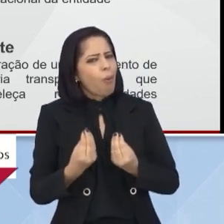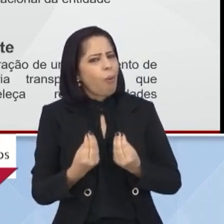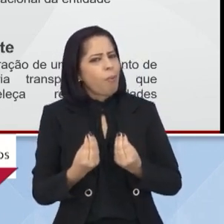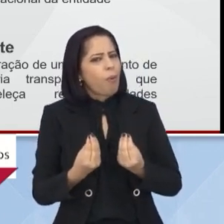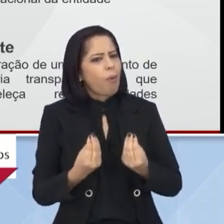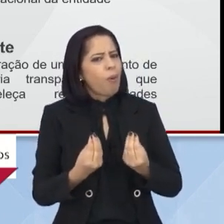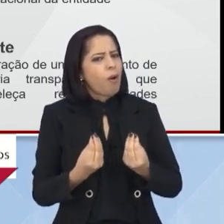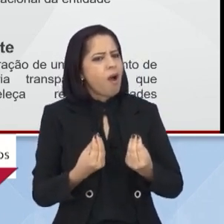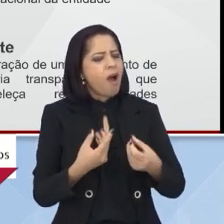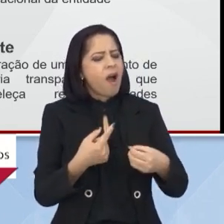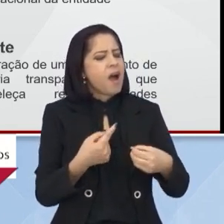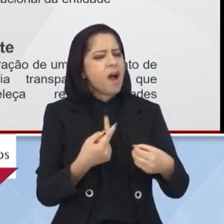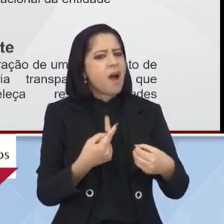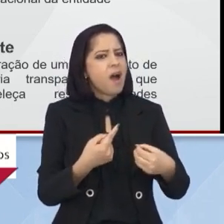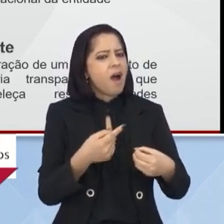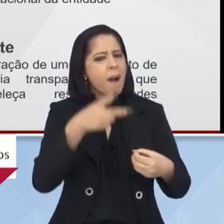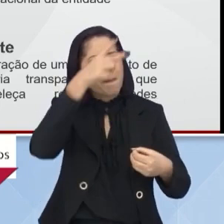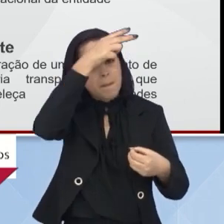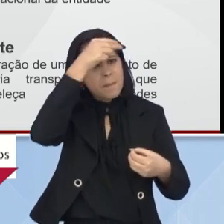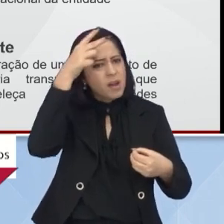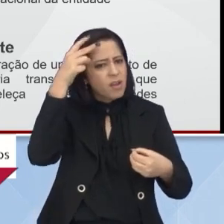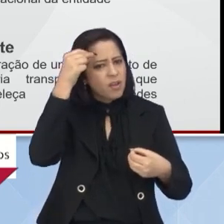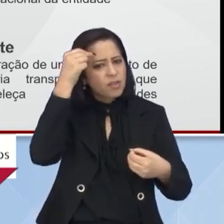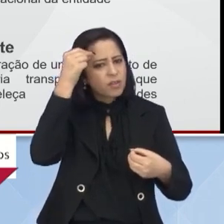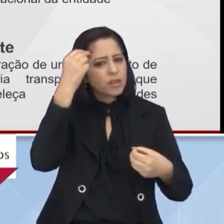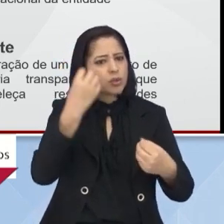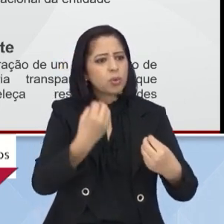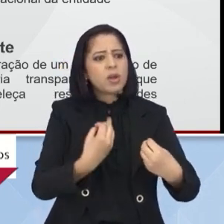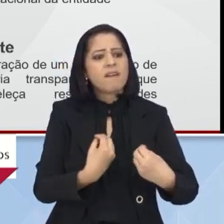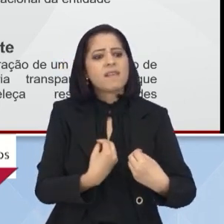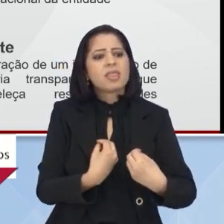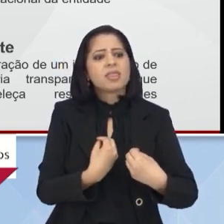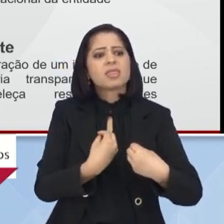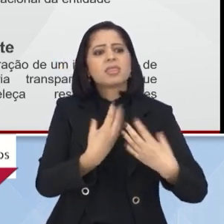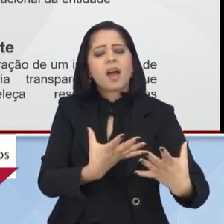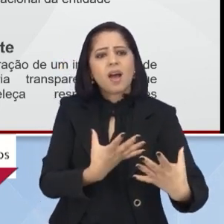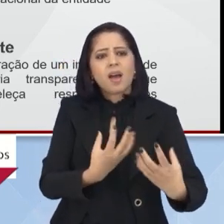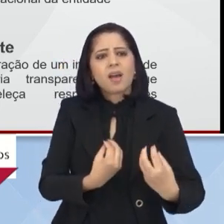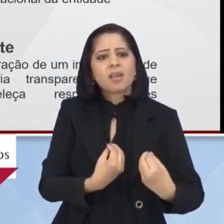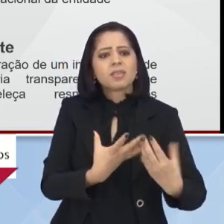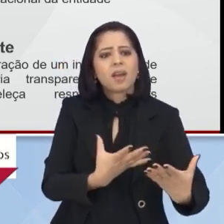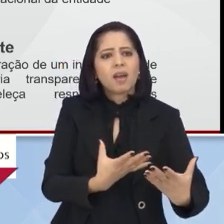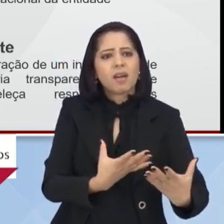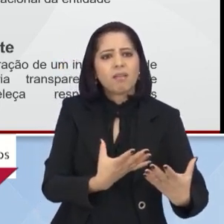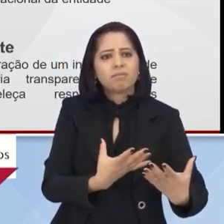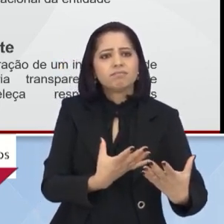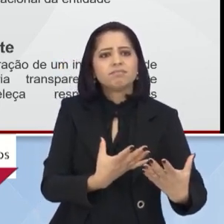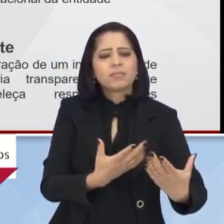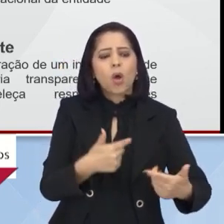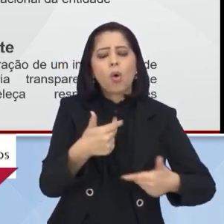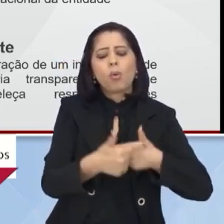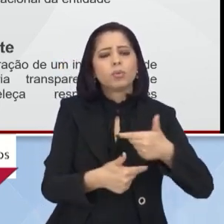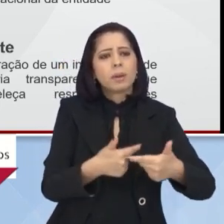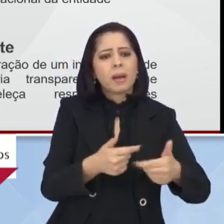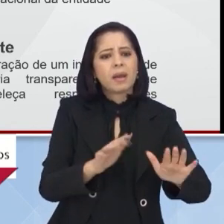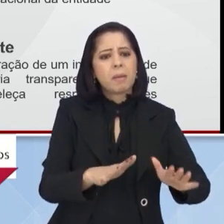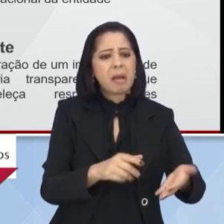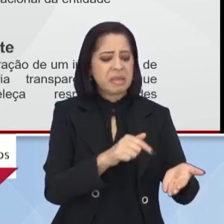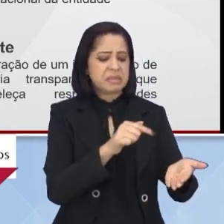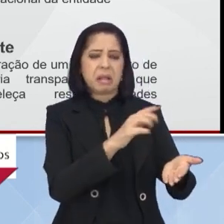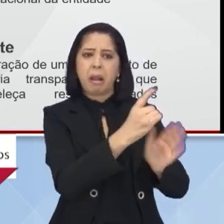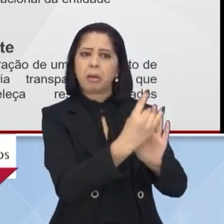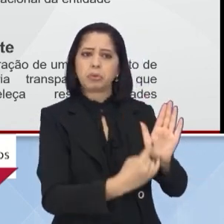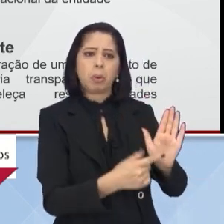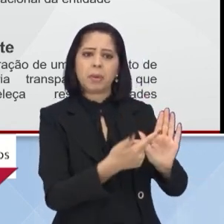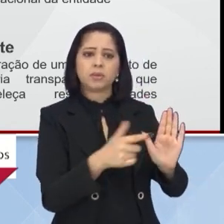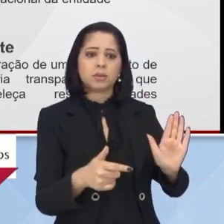entregar aquela política paraa população se o seu instrumento de efetivação não tinha essa previsão né Isso